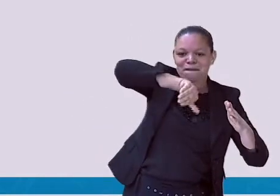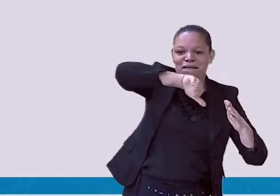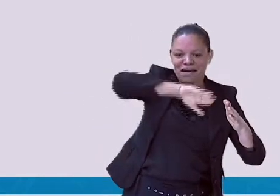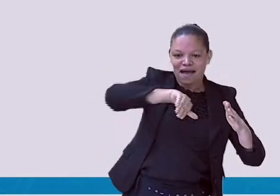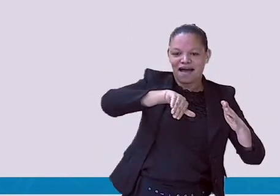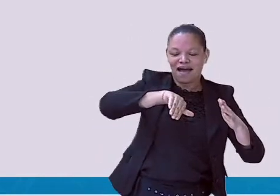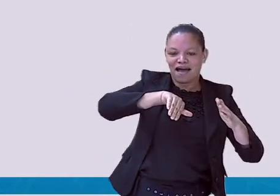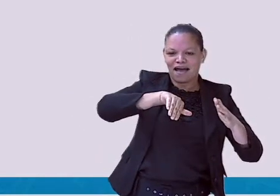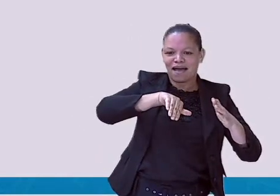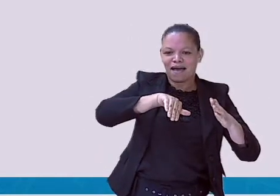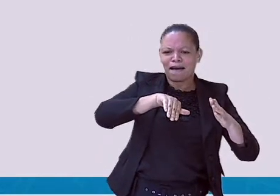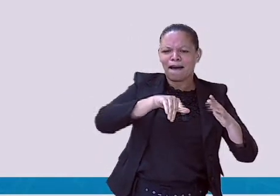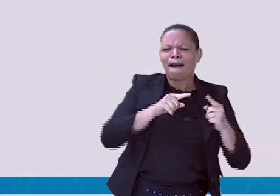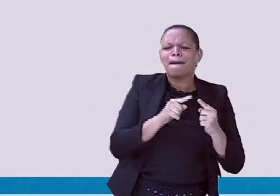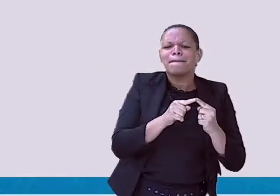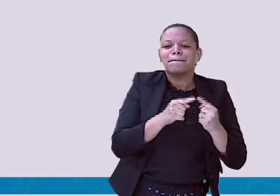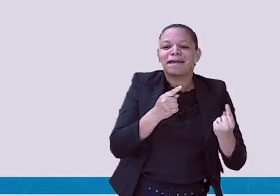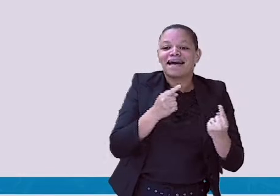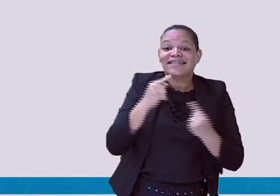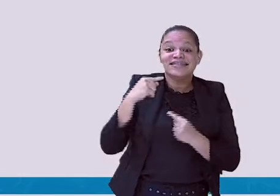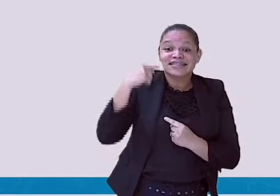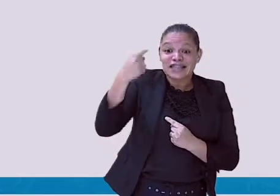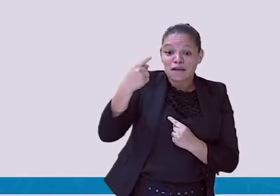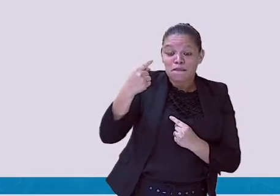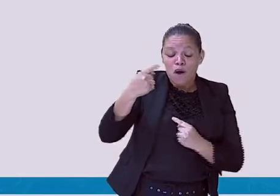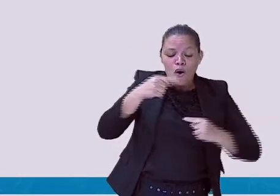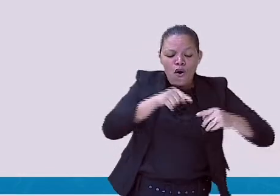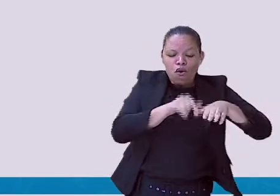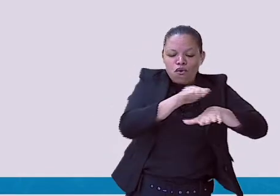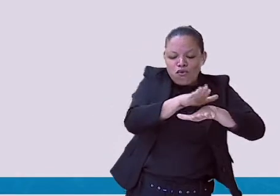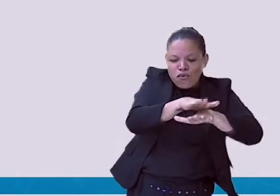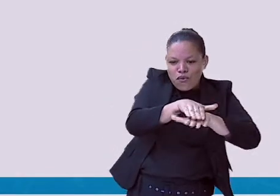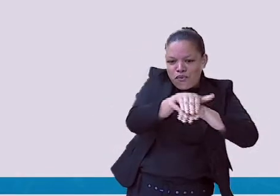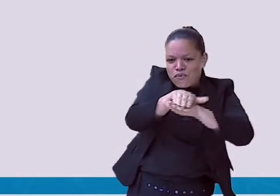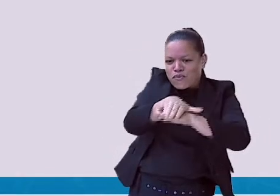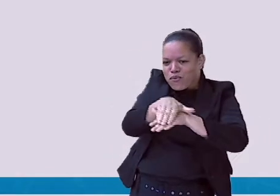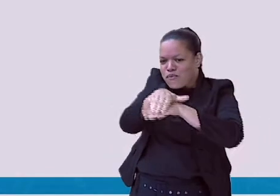superfície, todas correm em direção ao mar.